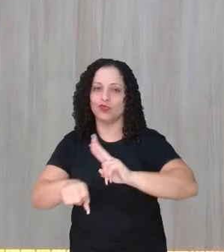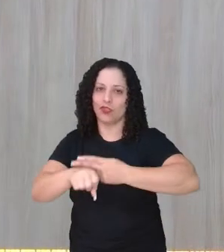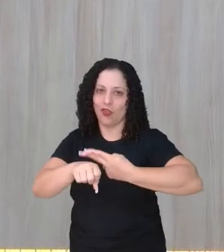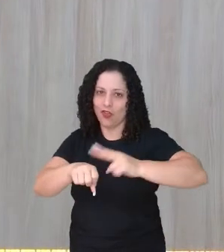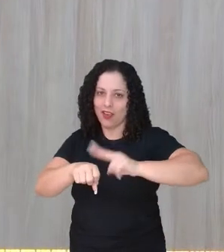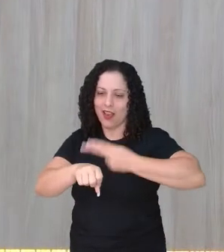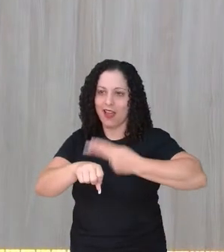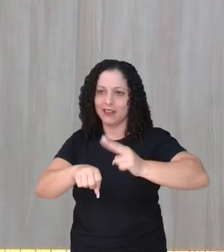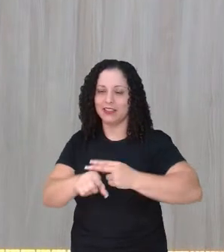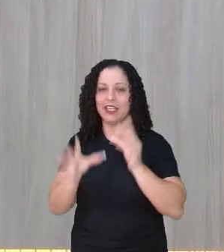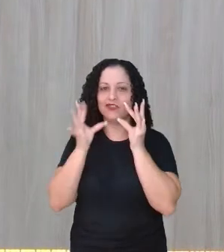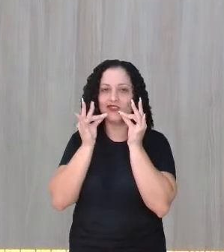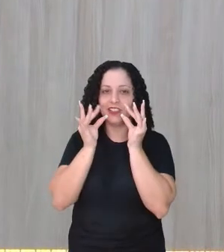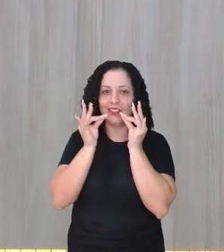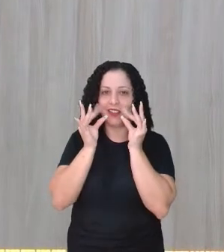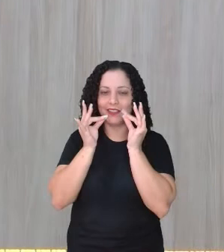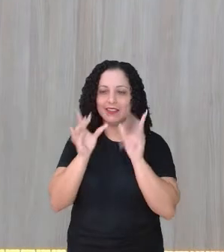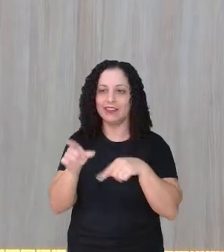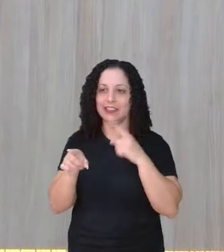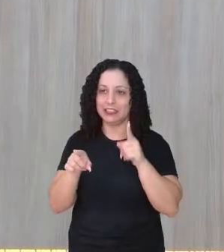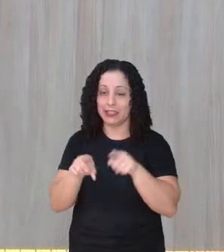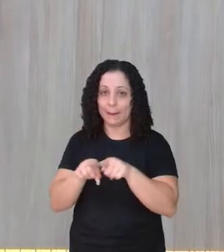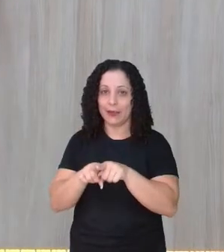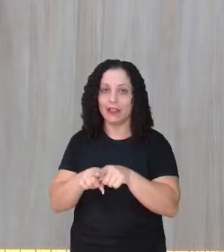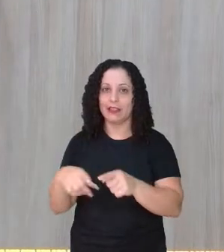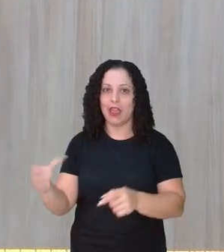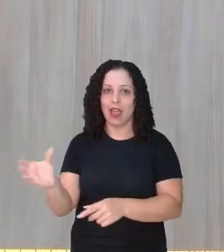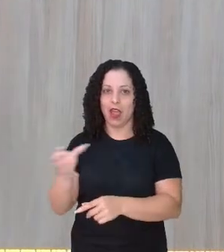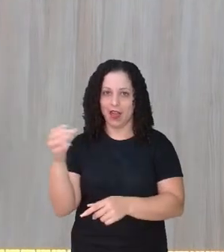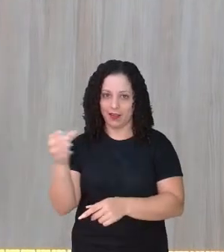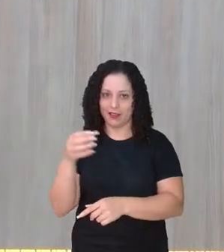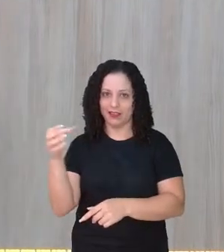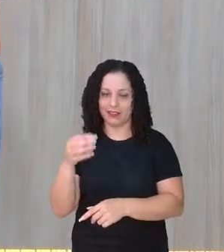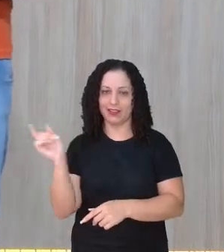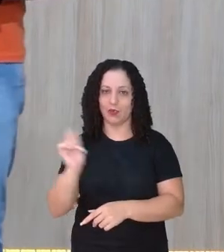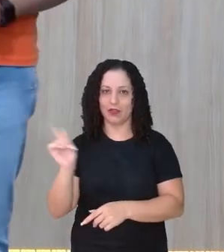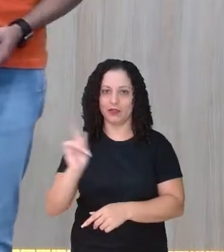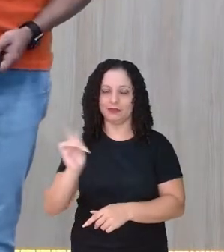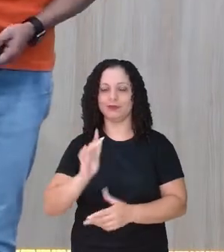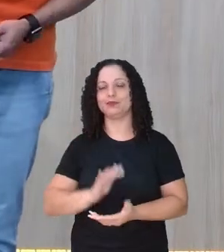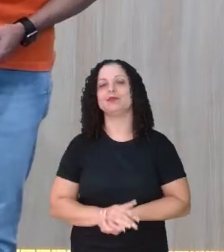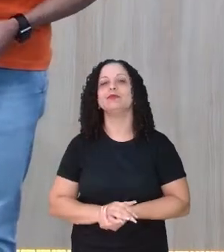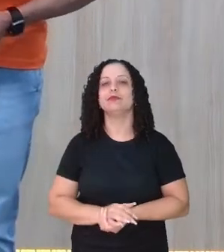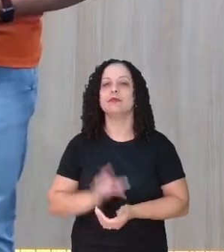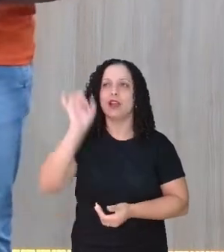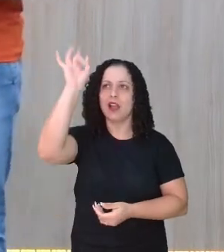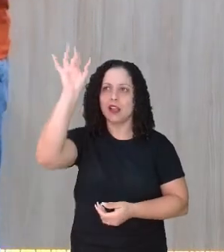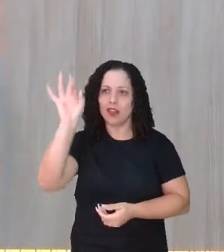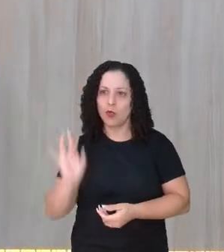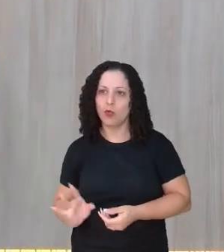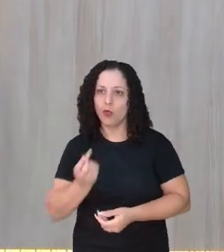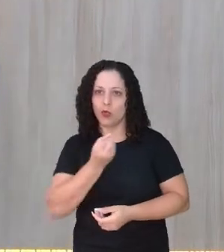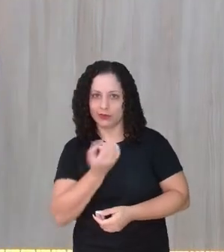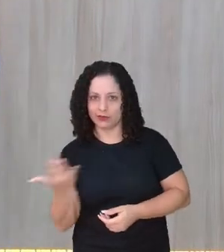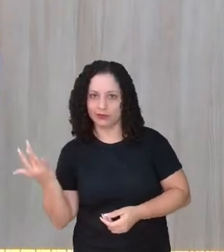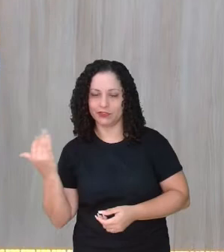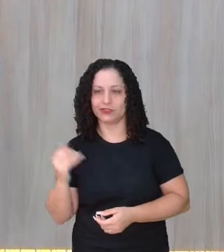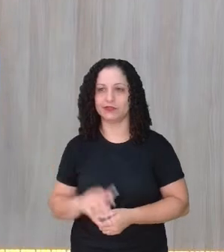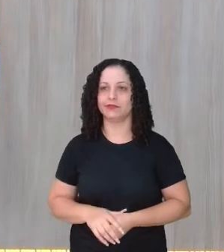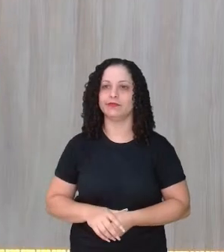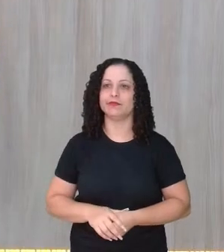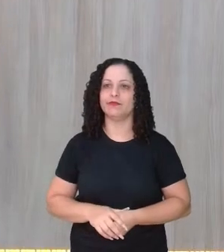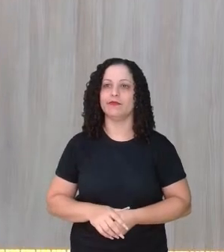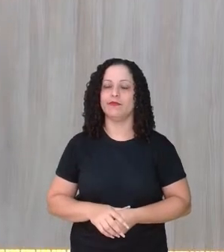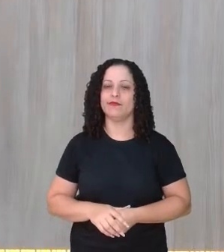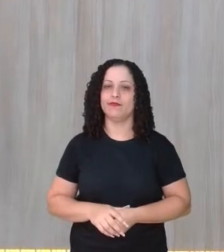chocolate, o chiclete e o refrigerante, certo? E as quantidades de cada um. Então, se eu